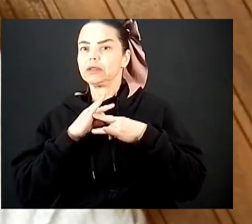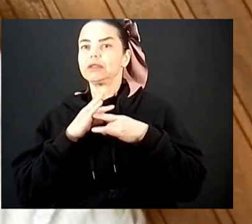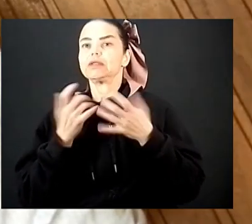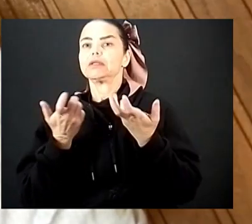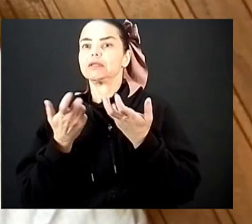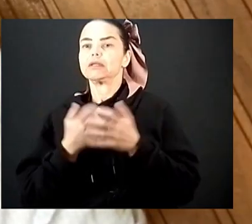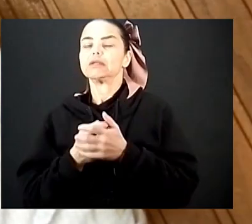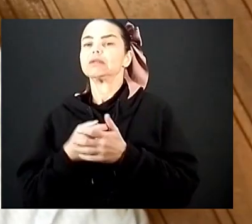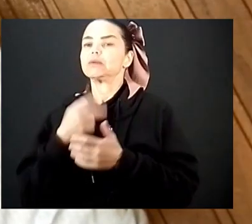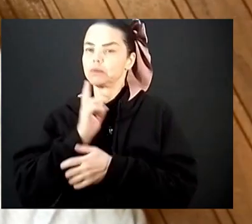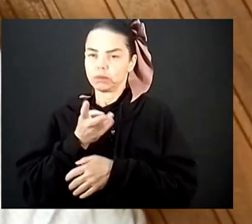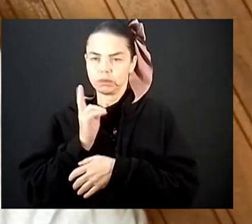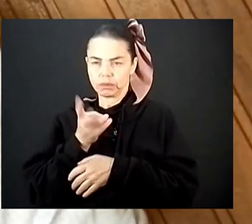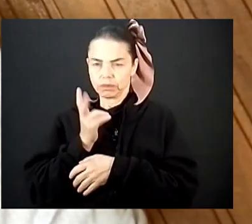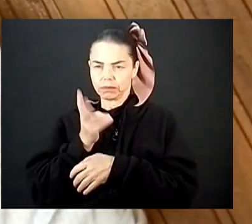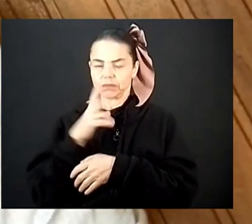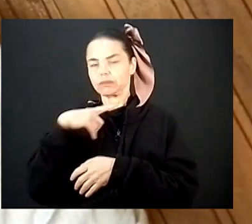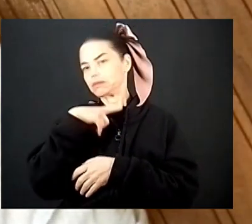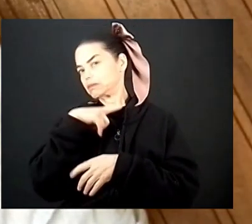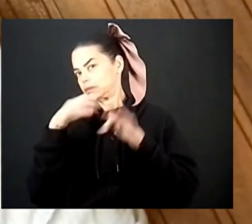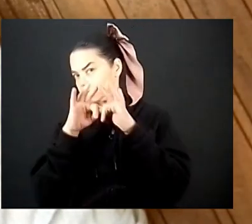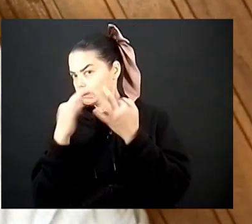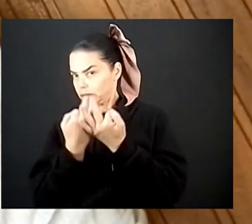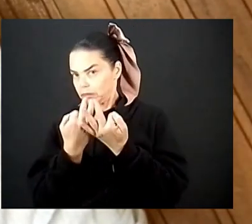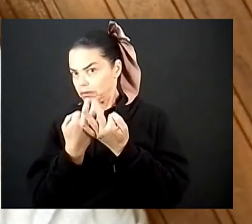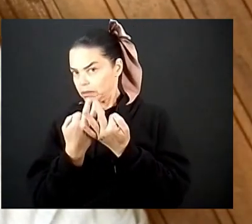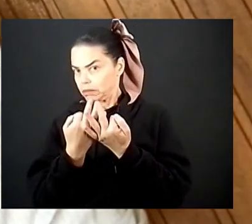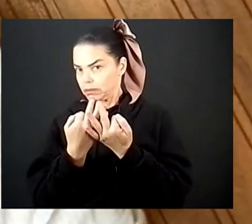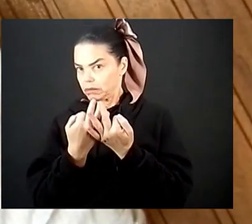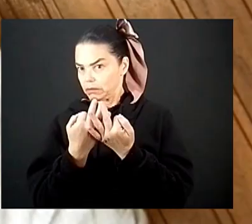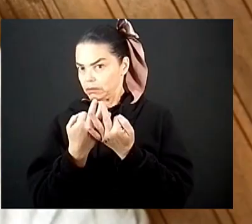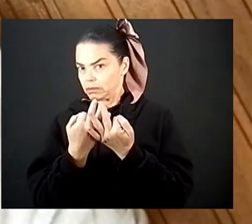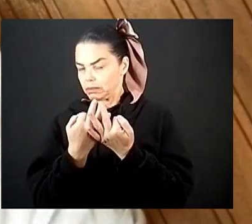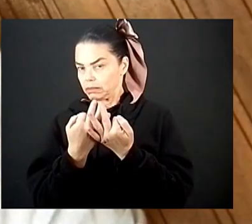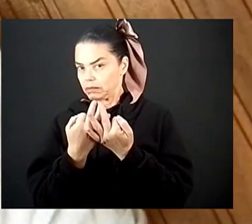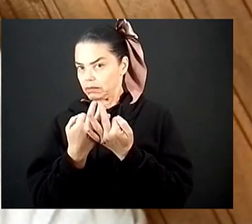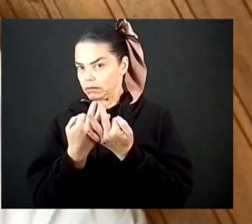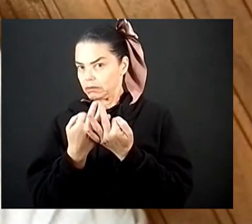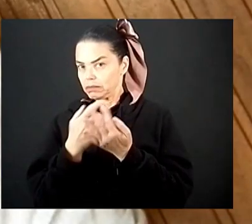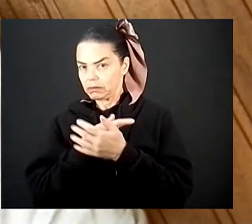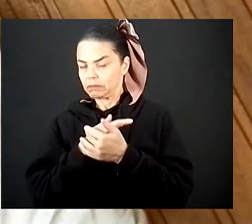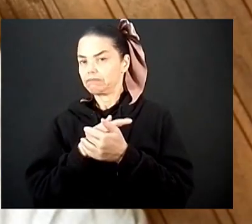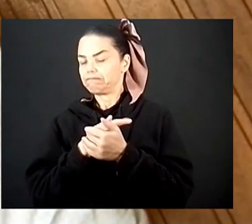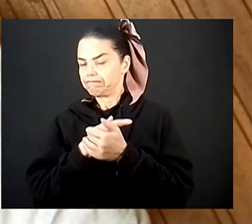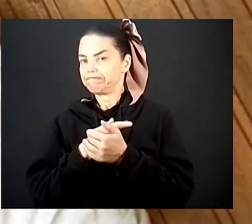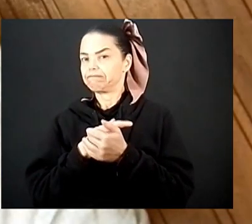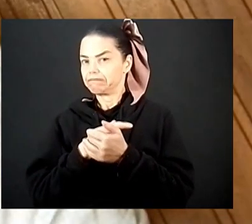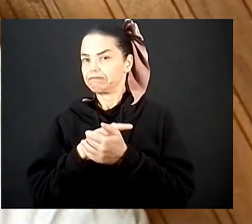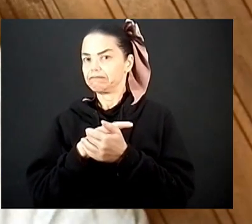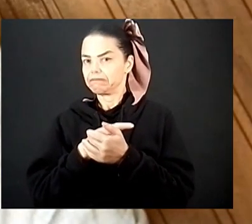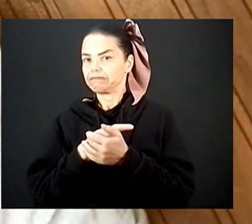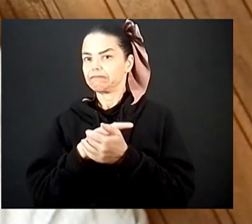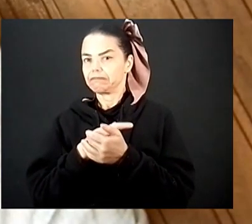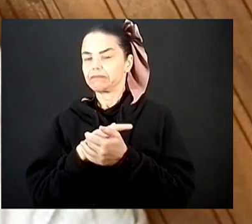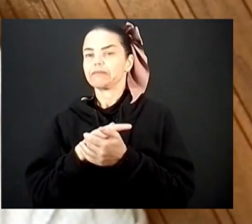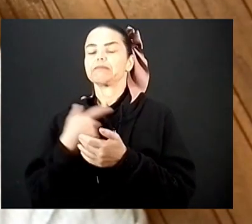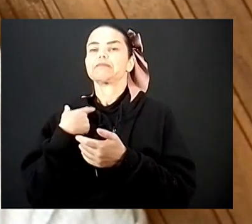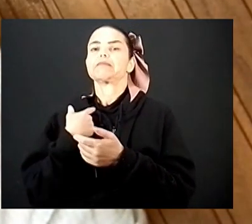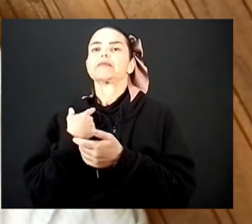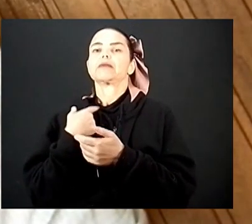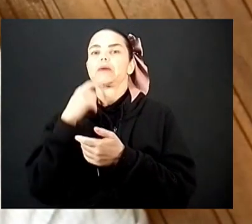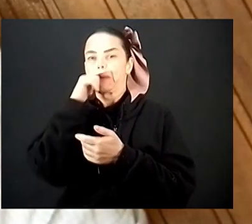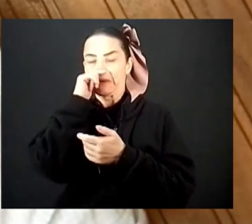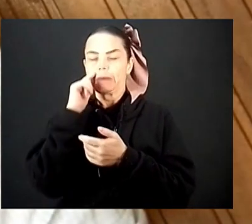todo custo ter uma família que é a família que a gente compra, entendeu? Que a gente vê. Então, quando a gente